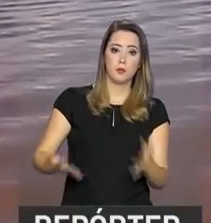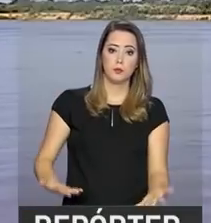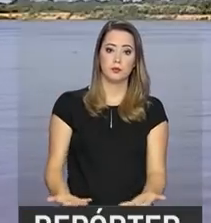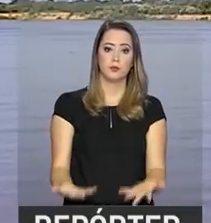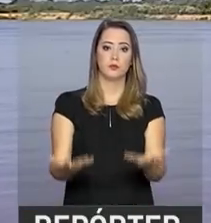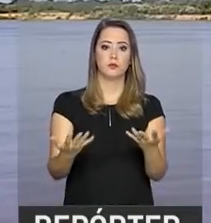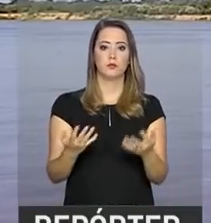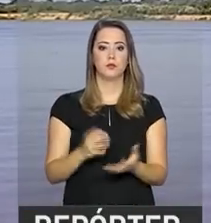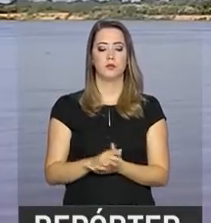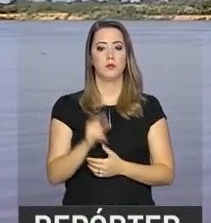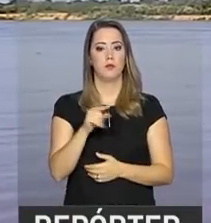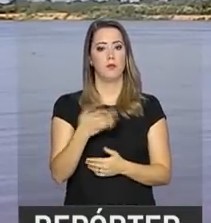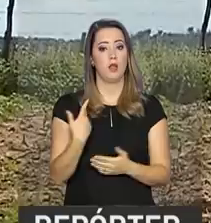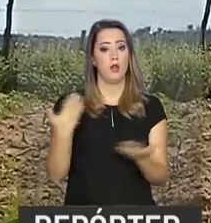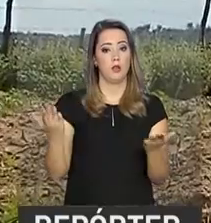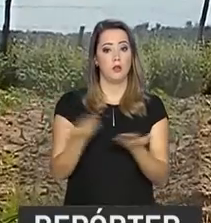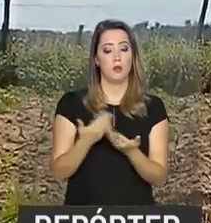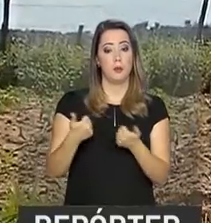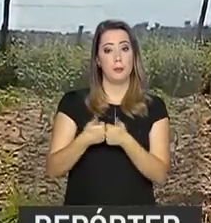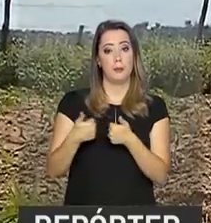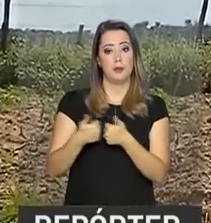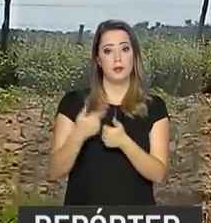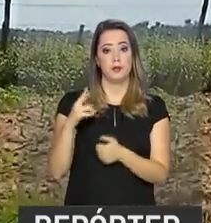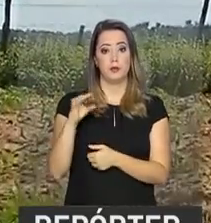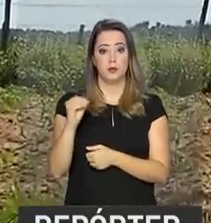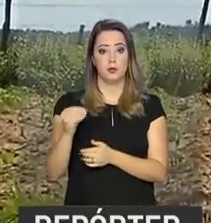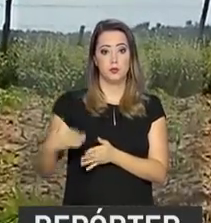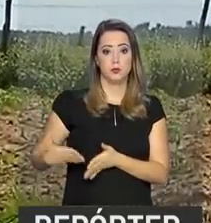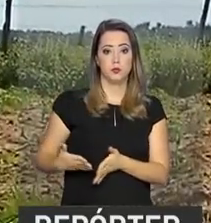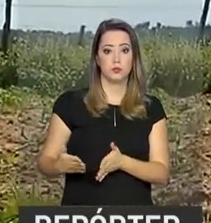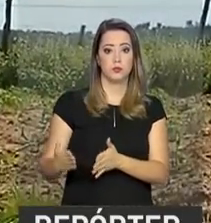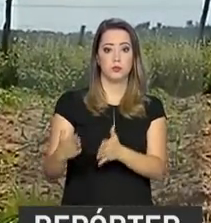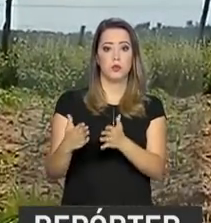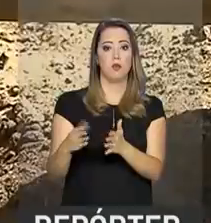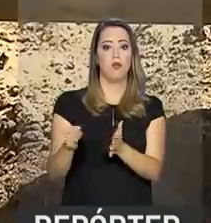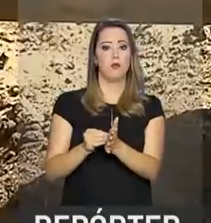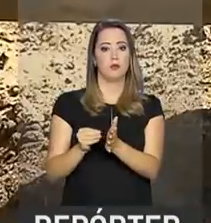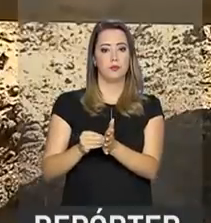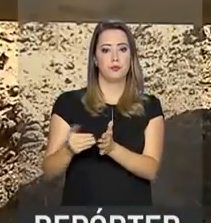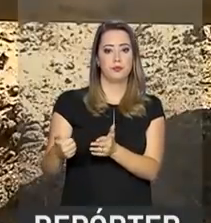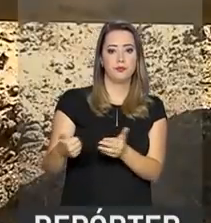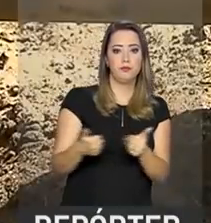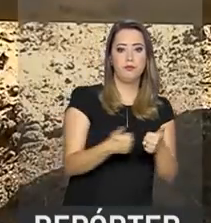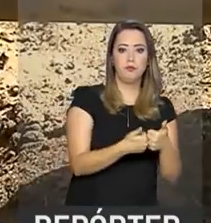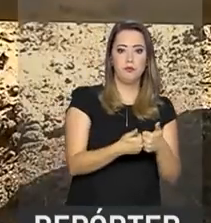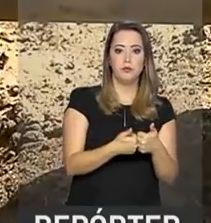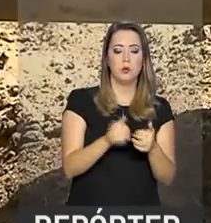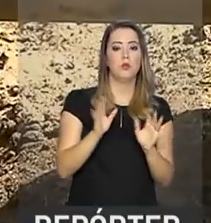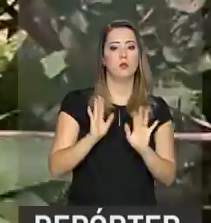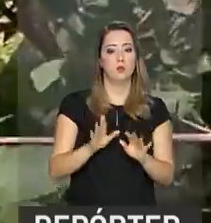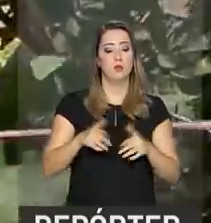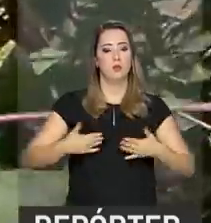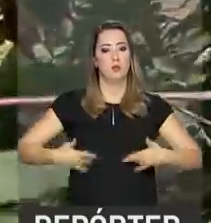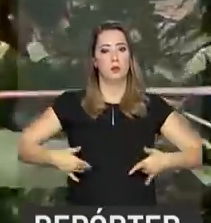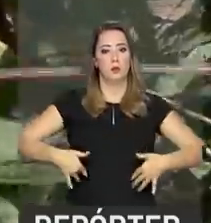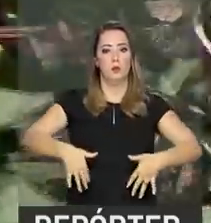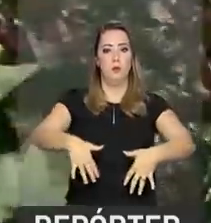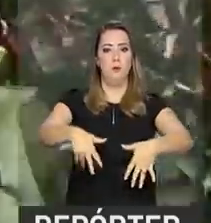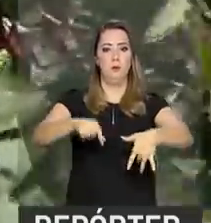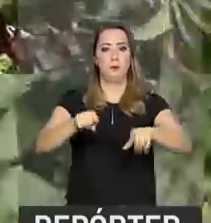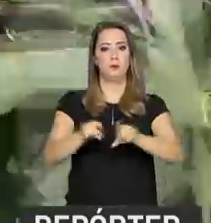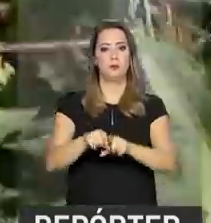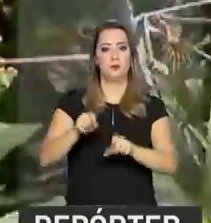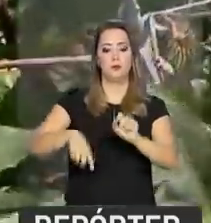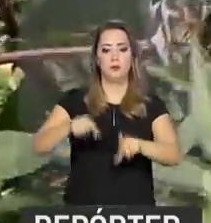que passavam perto das terras de joan se mas não chegavam ali vão ligar suas plantações ele vai plantar e colher